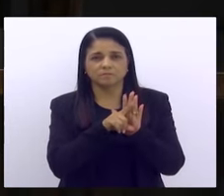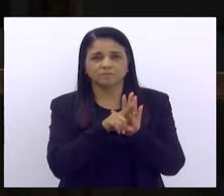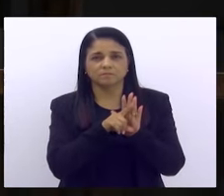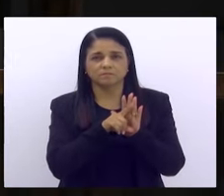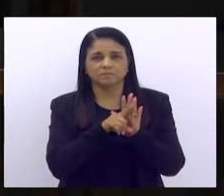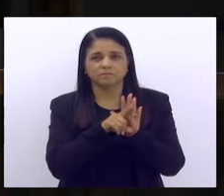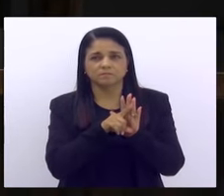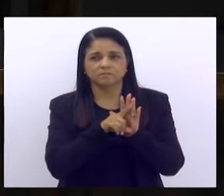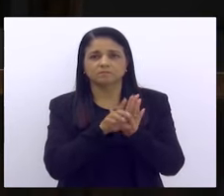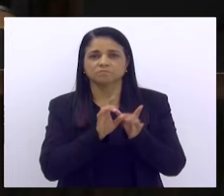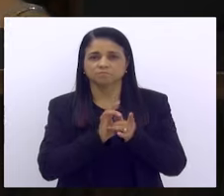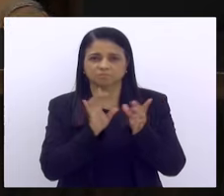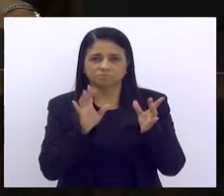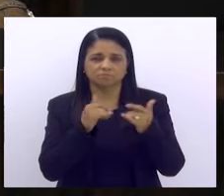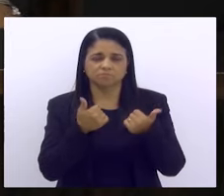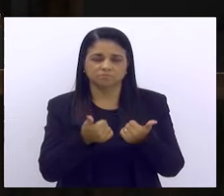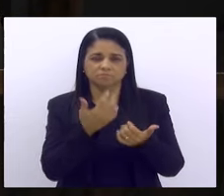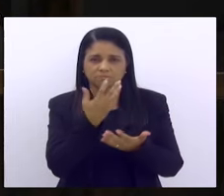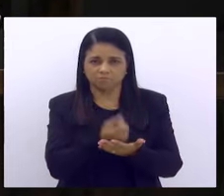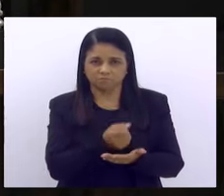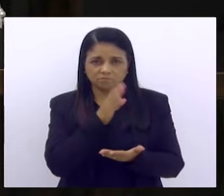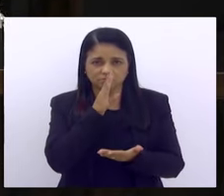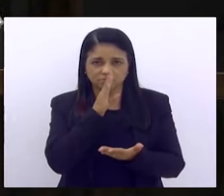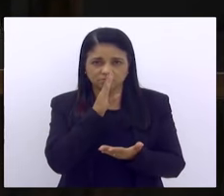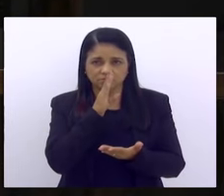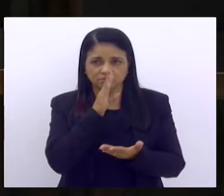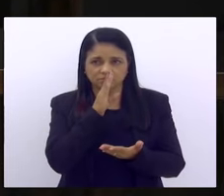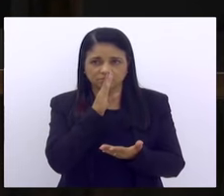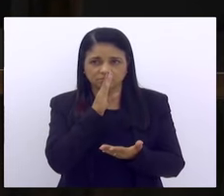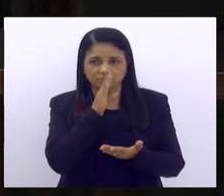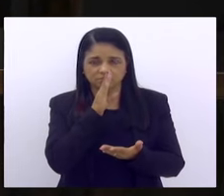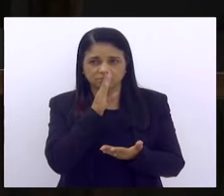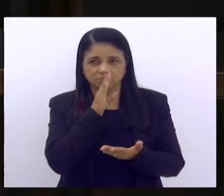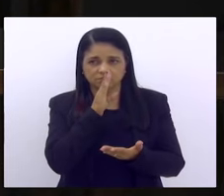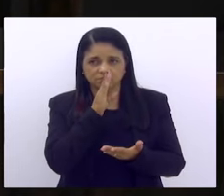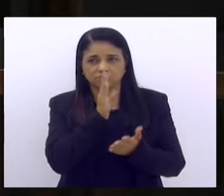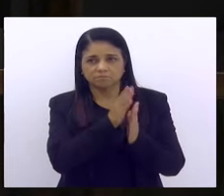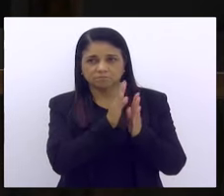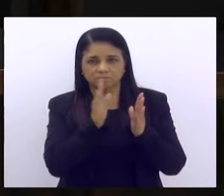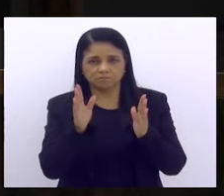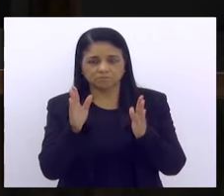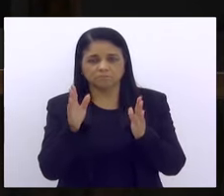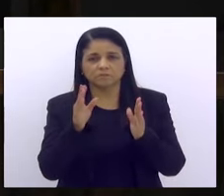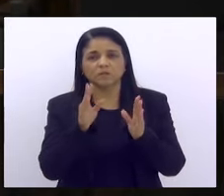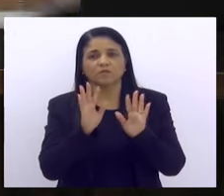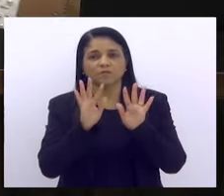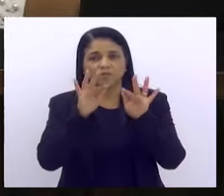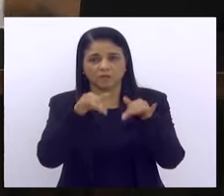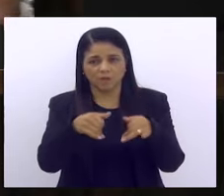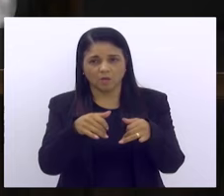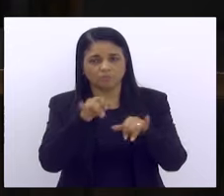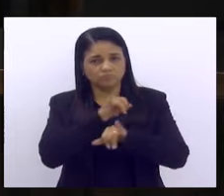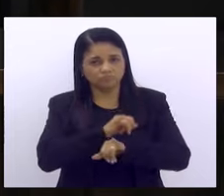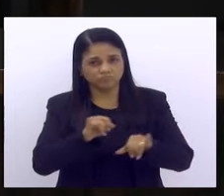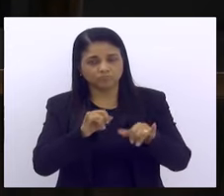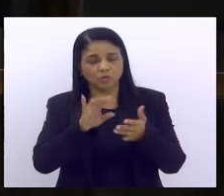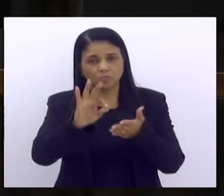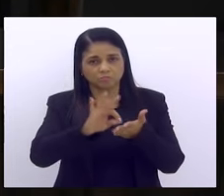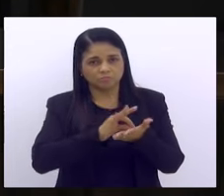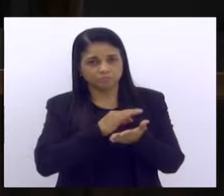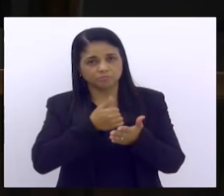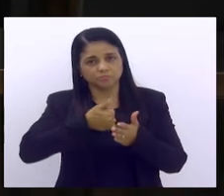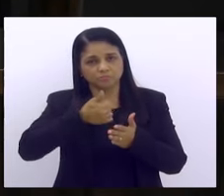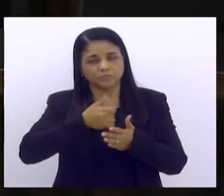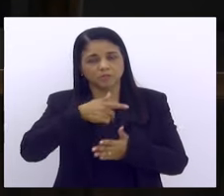Já foi autorizado. Senhores que aprovam, nada mais havendo a tratar. Na ordem do dia, passa ao expediente final, com o primeiro orador inscrito,